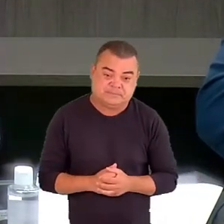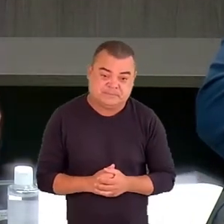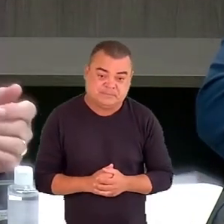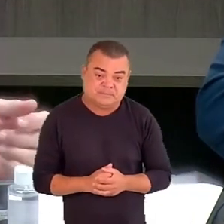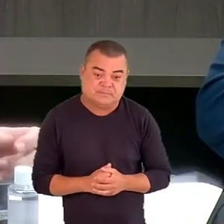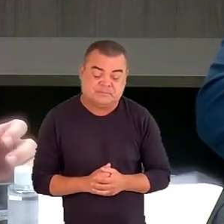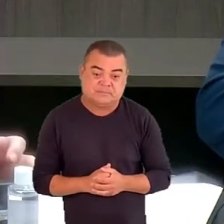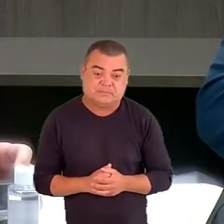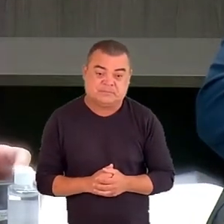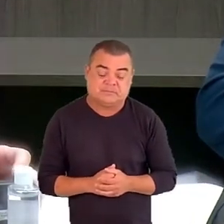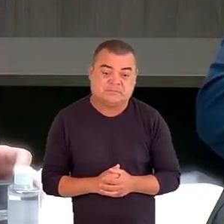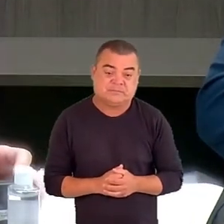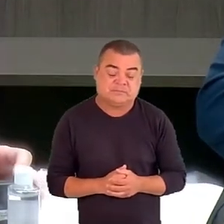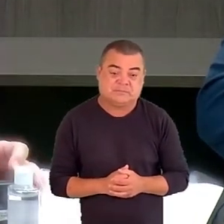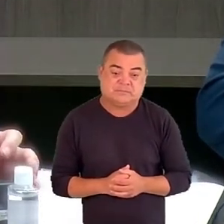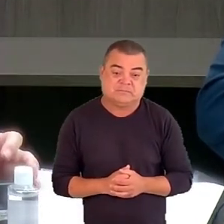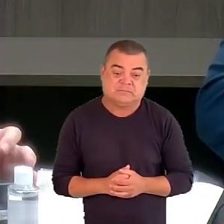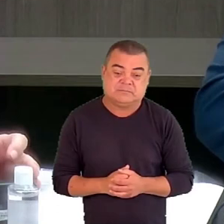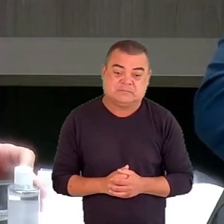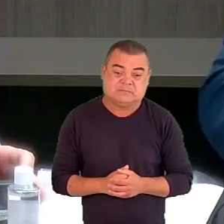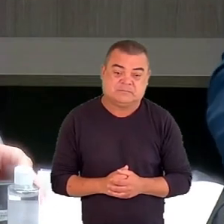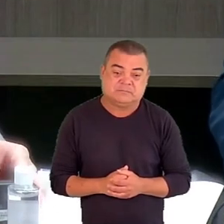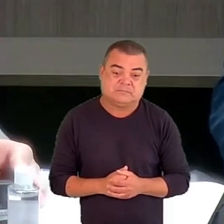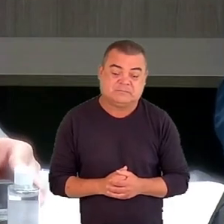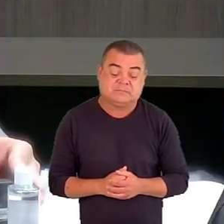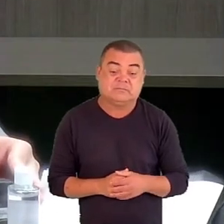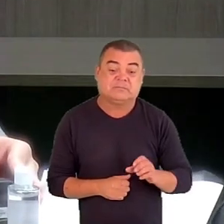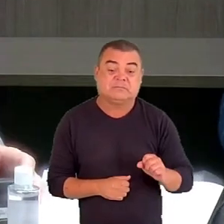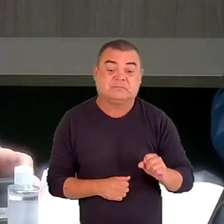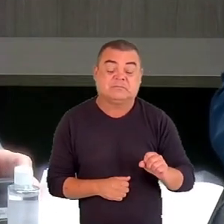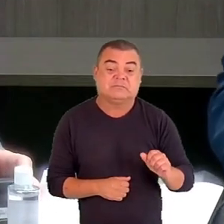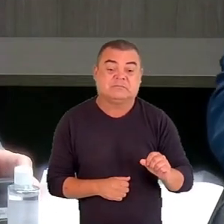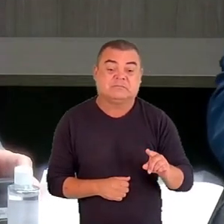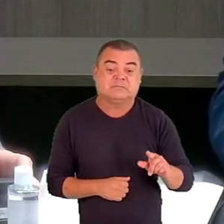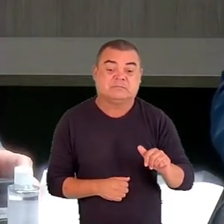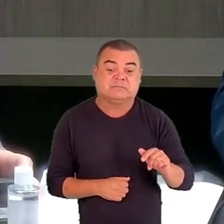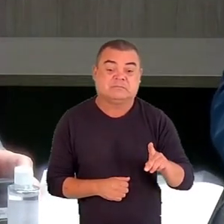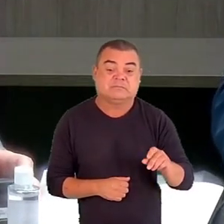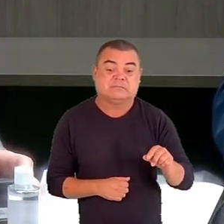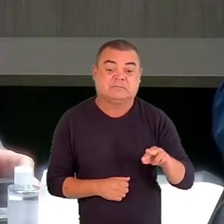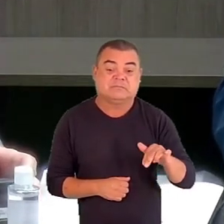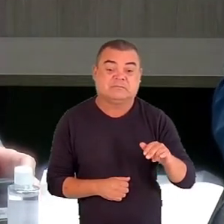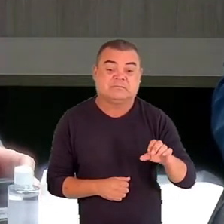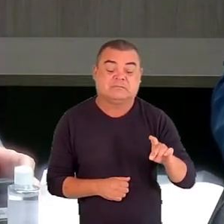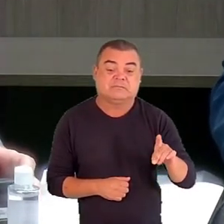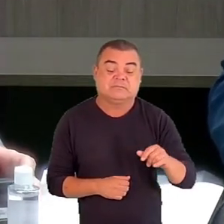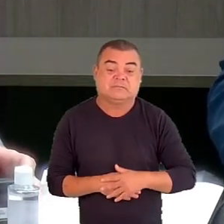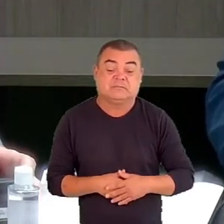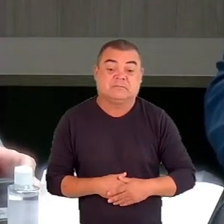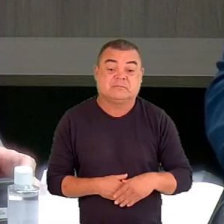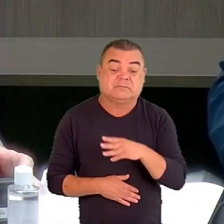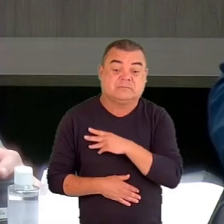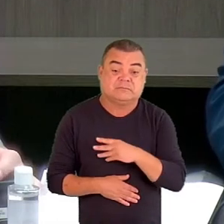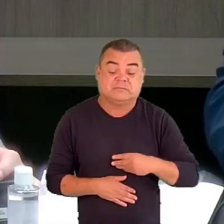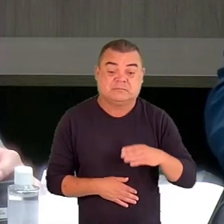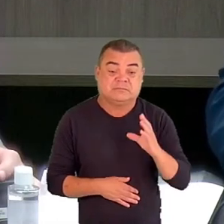a solidariedade deste colegiado para com a ministra Carmen Lúcia, que foi destinatária